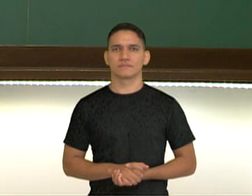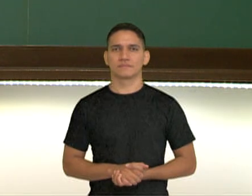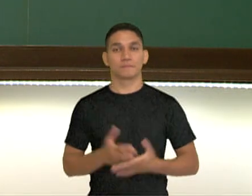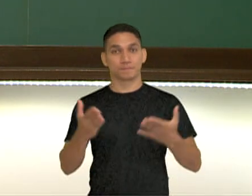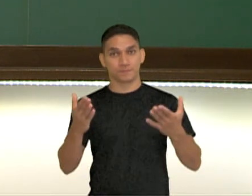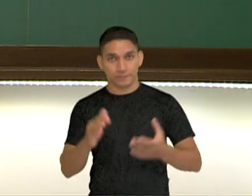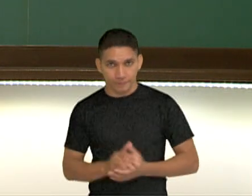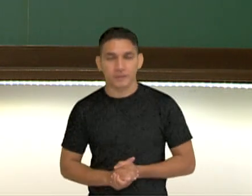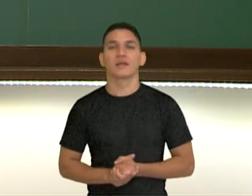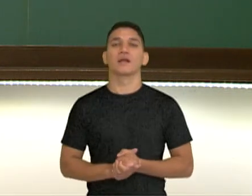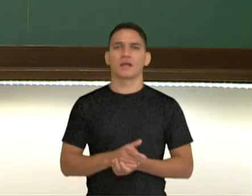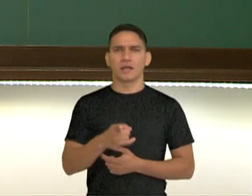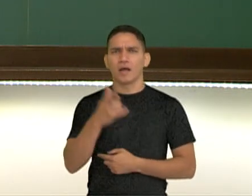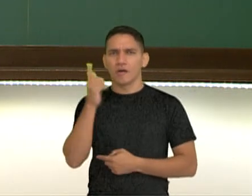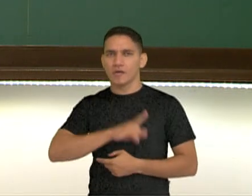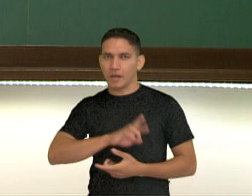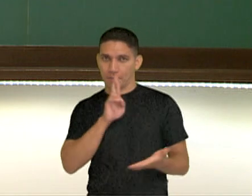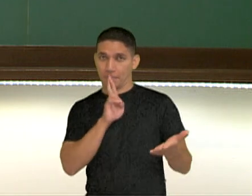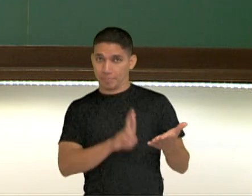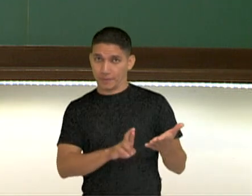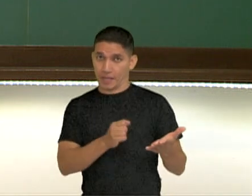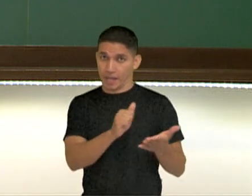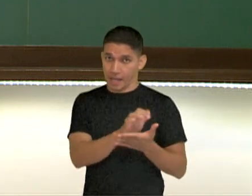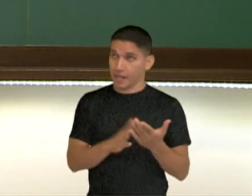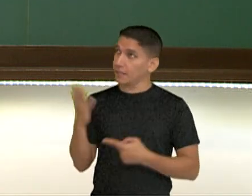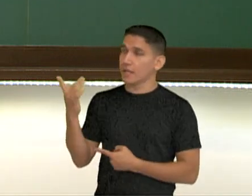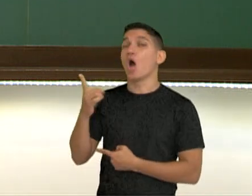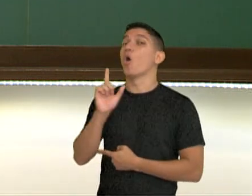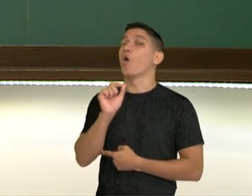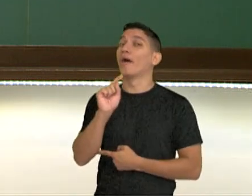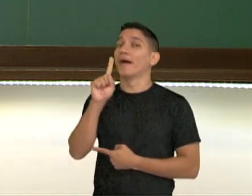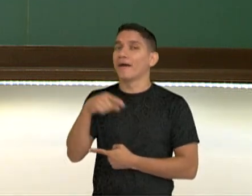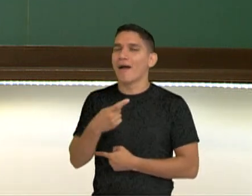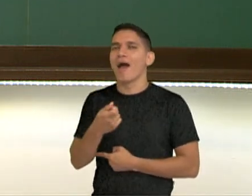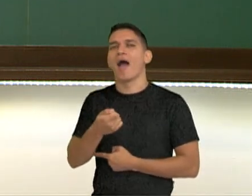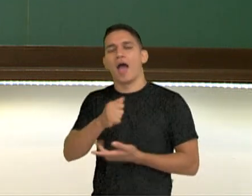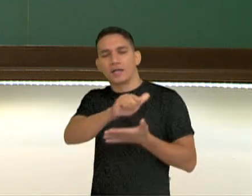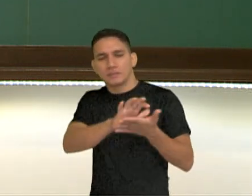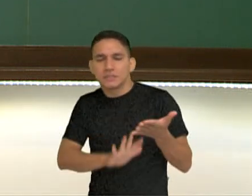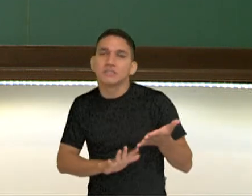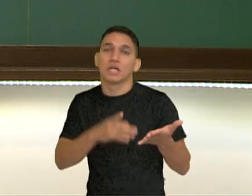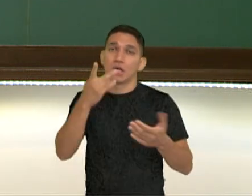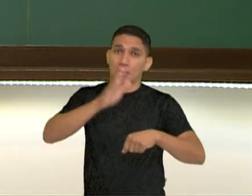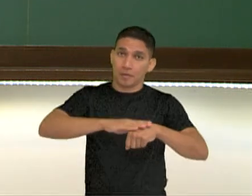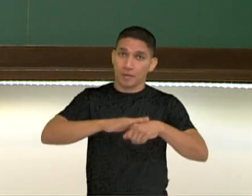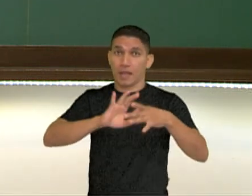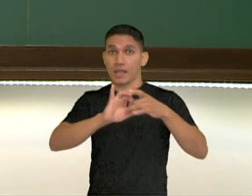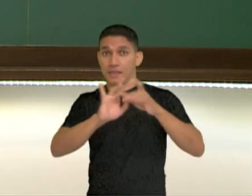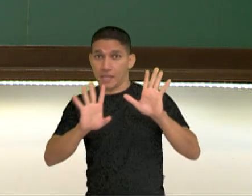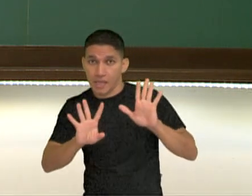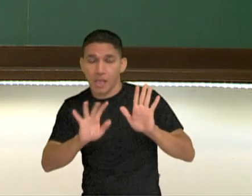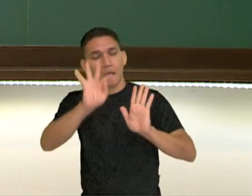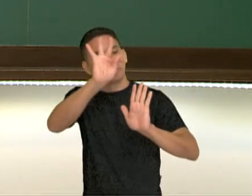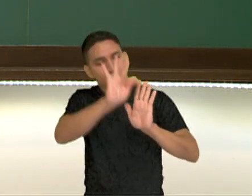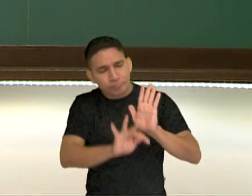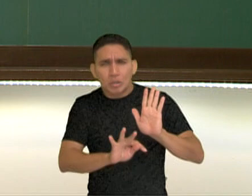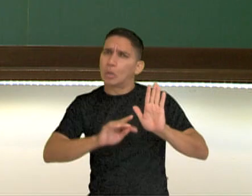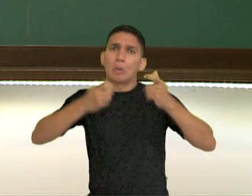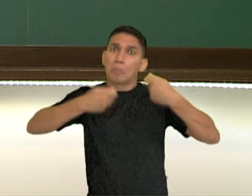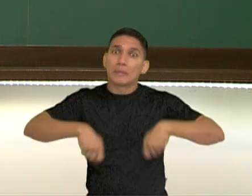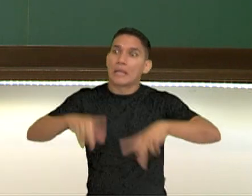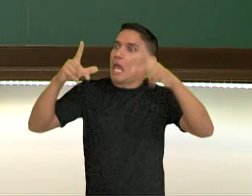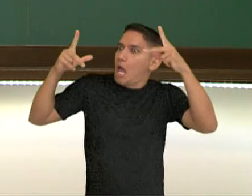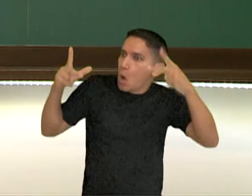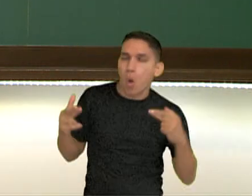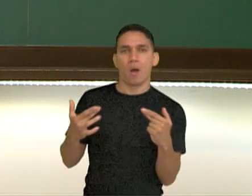Então, pessoal, responderam a atividade? Vamos lembrar que é uma atividade discursiva, né? O texto de vocês não precisa estar exatamente igual ao meu. Vocês